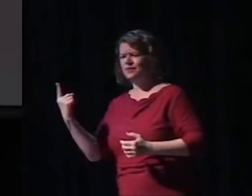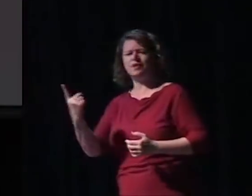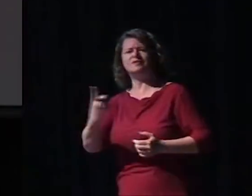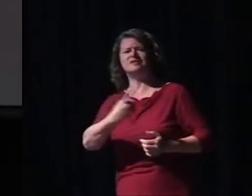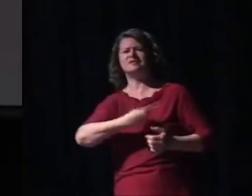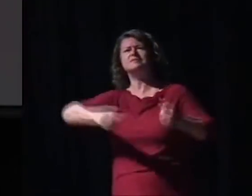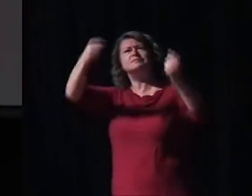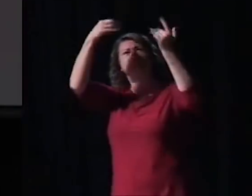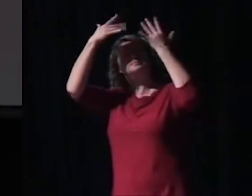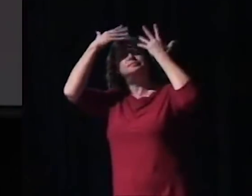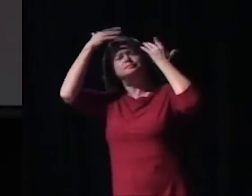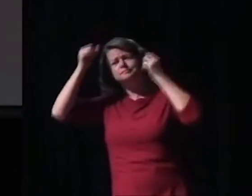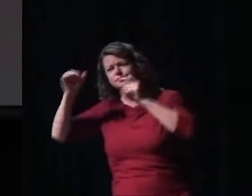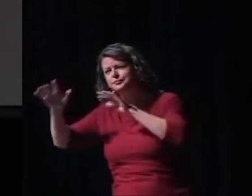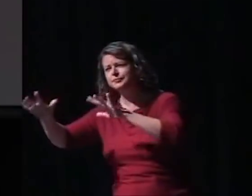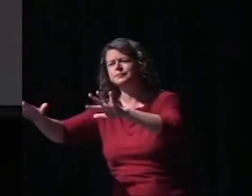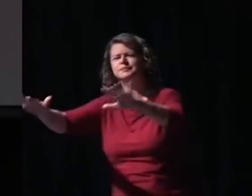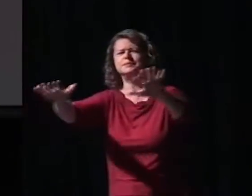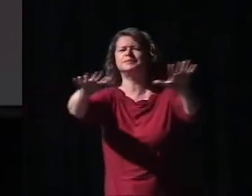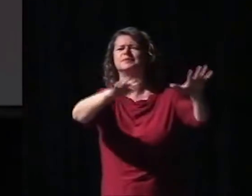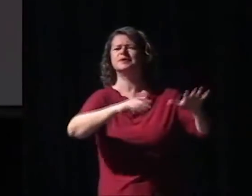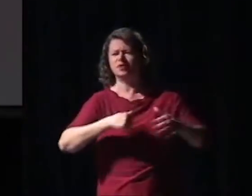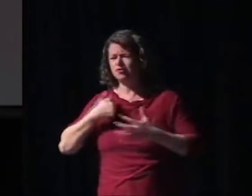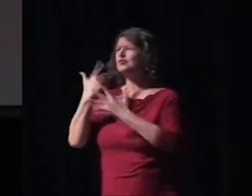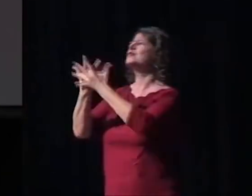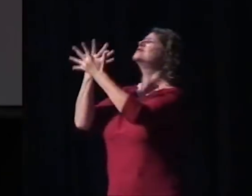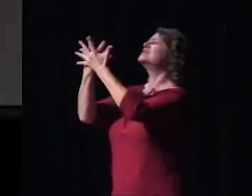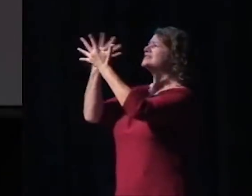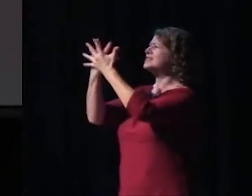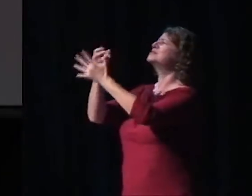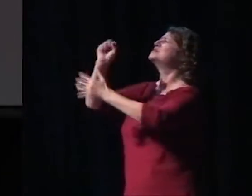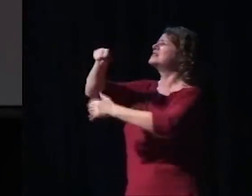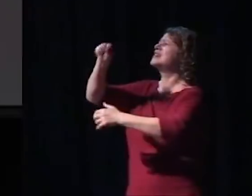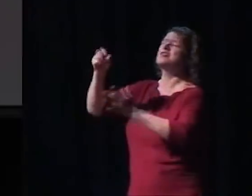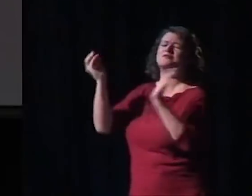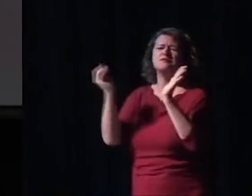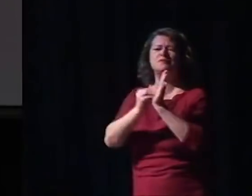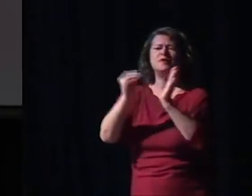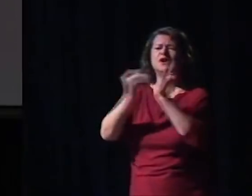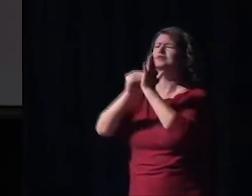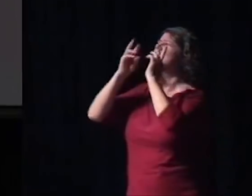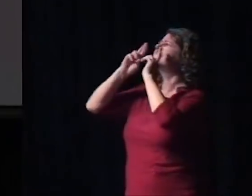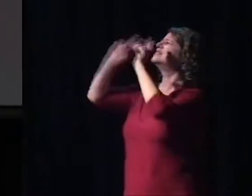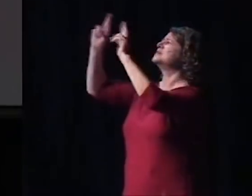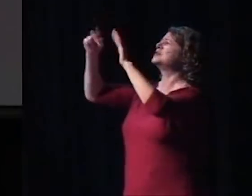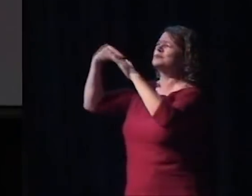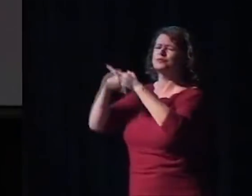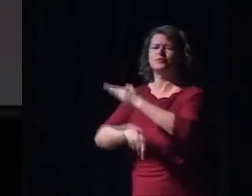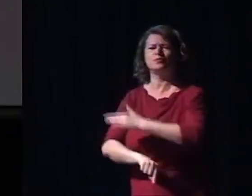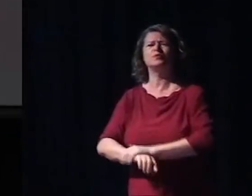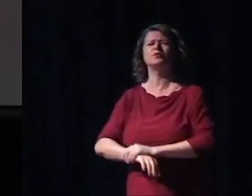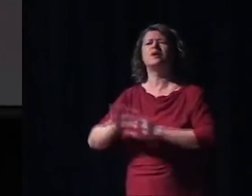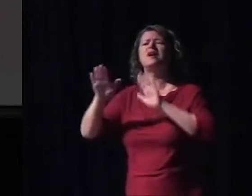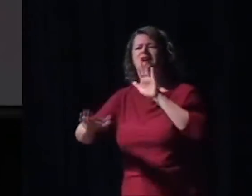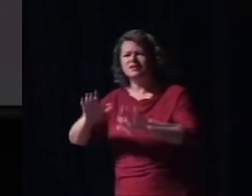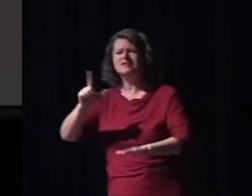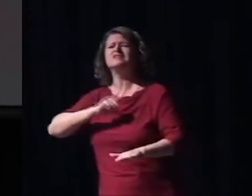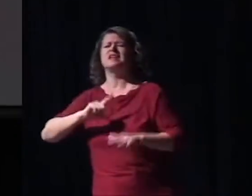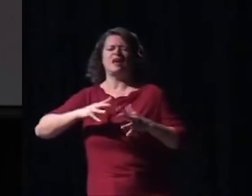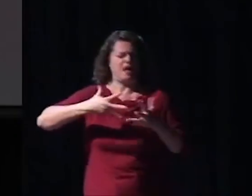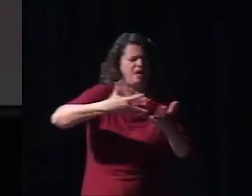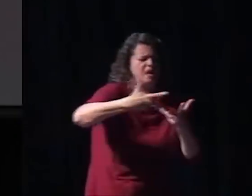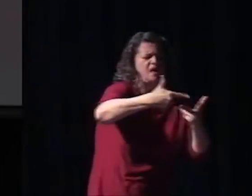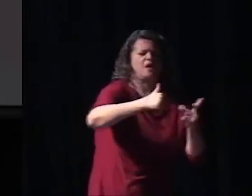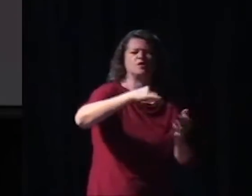Nós reconhecemos que temos quebrado votos do Senhor. Nós reconhecemos que temos sido atraídos pelo mundo,